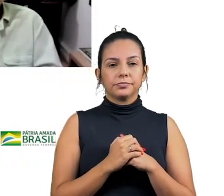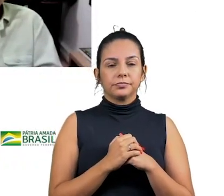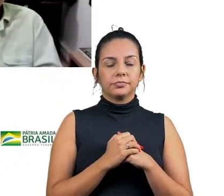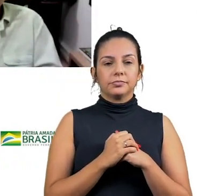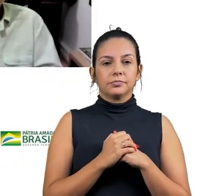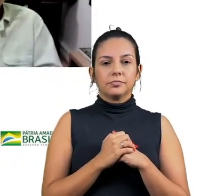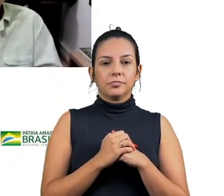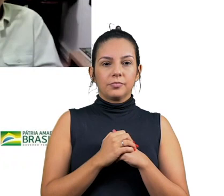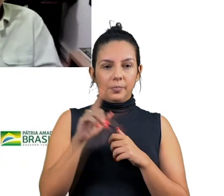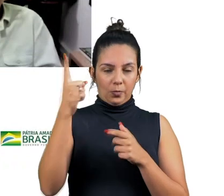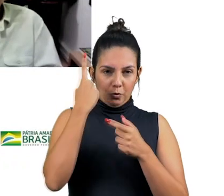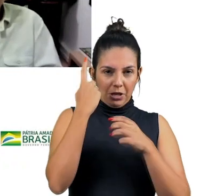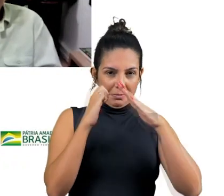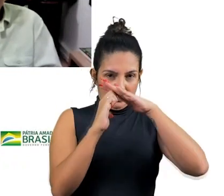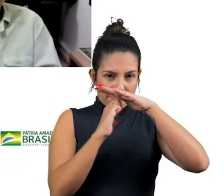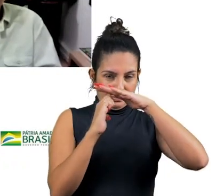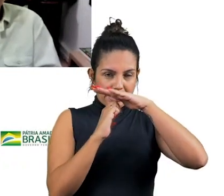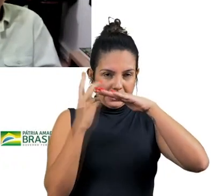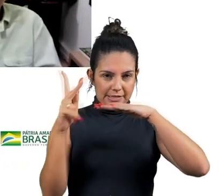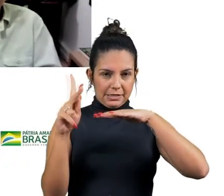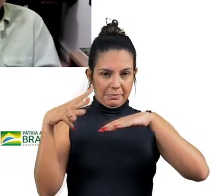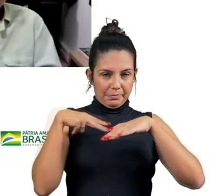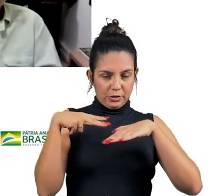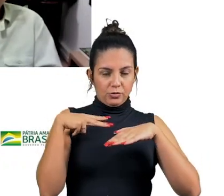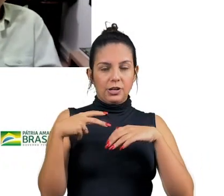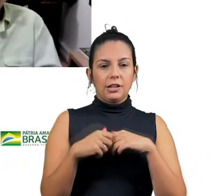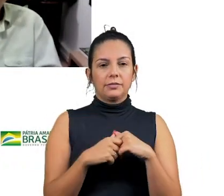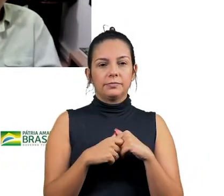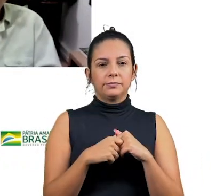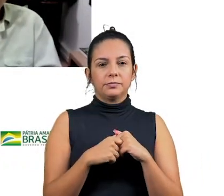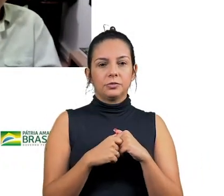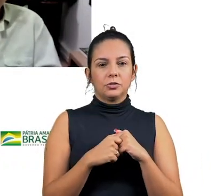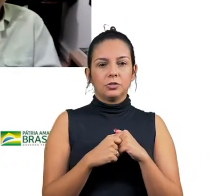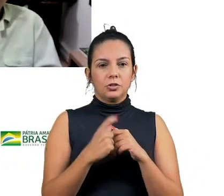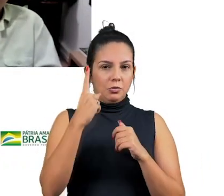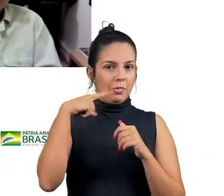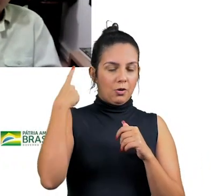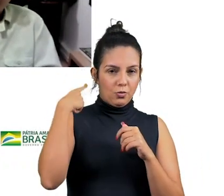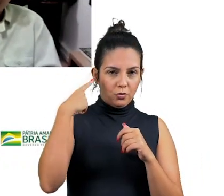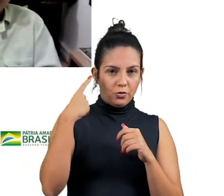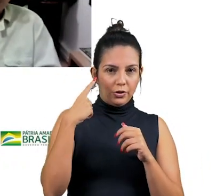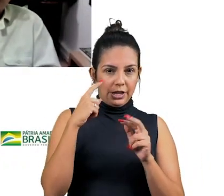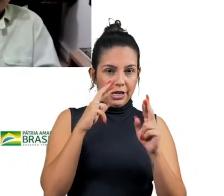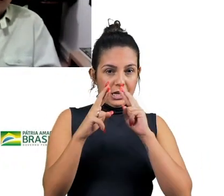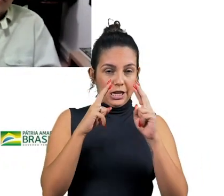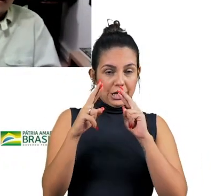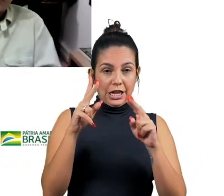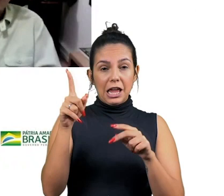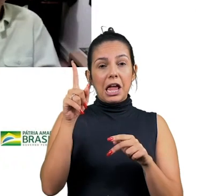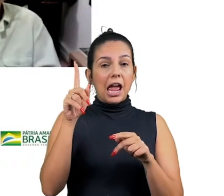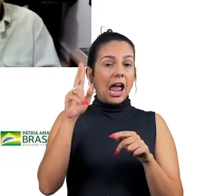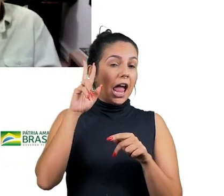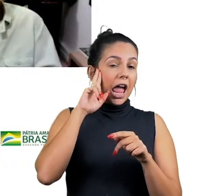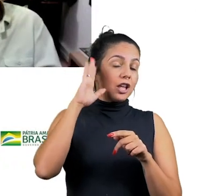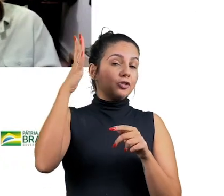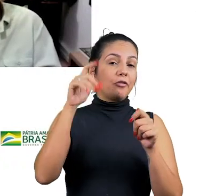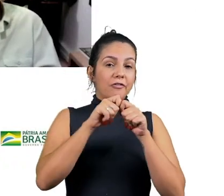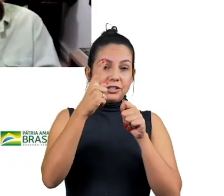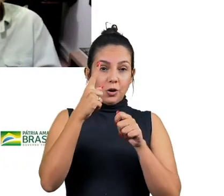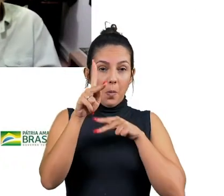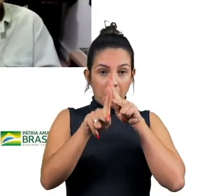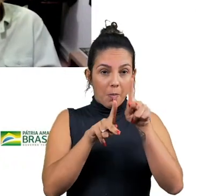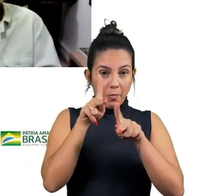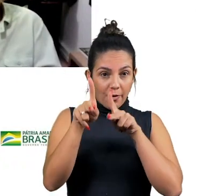a SpaceX, que é uma empresa privada de um maluco que resolveu apostar que vai levar uma tripulação